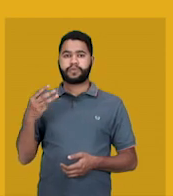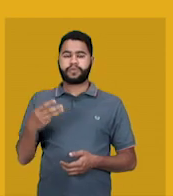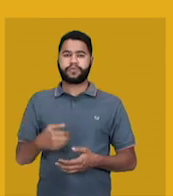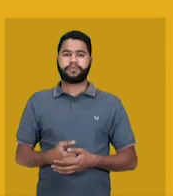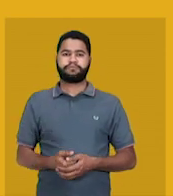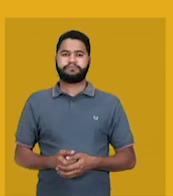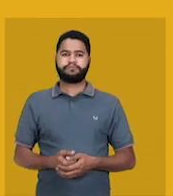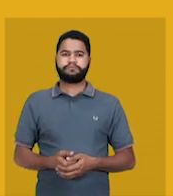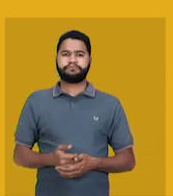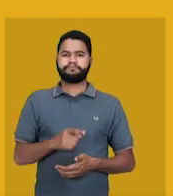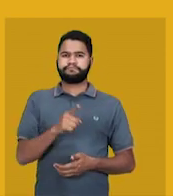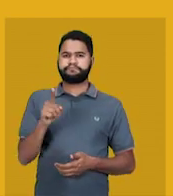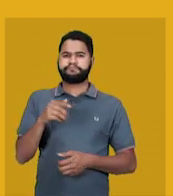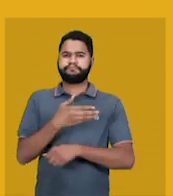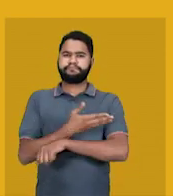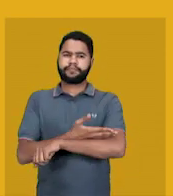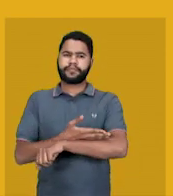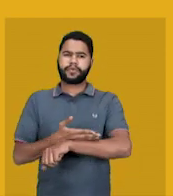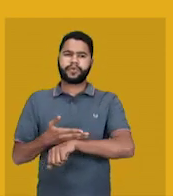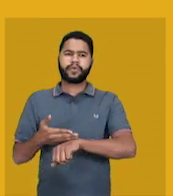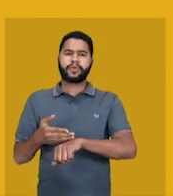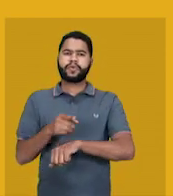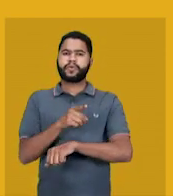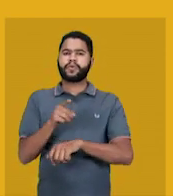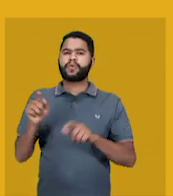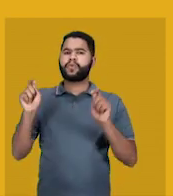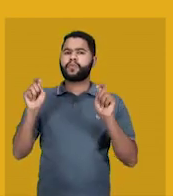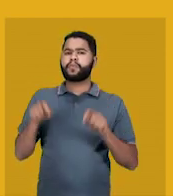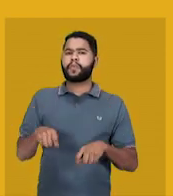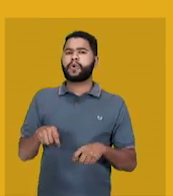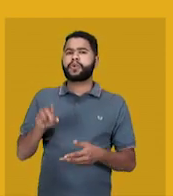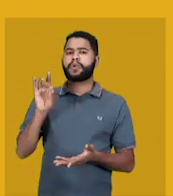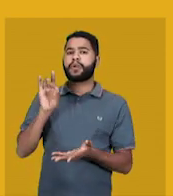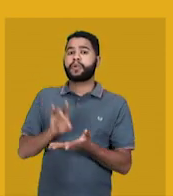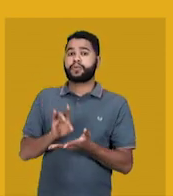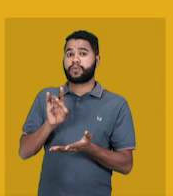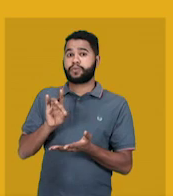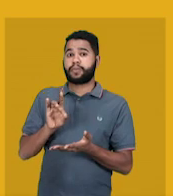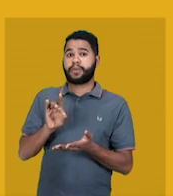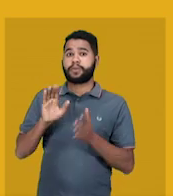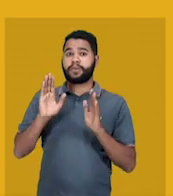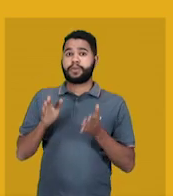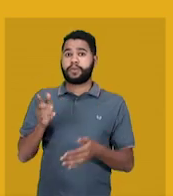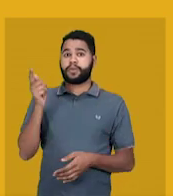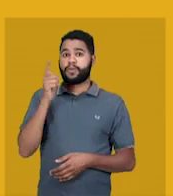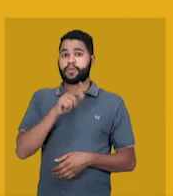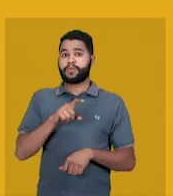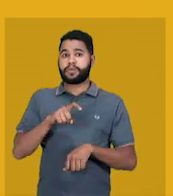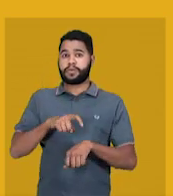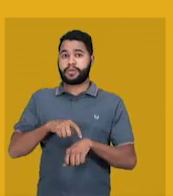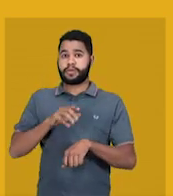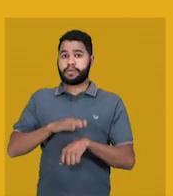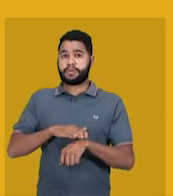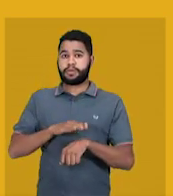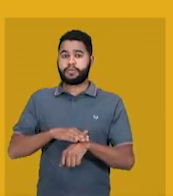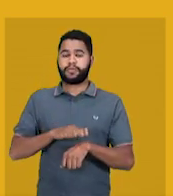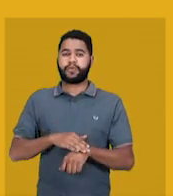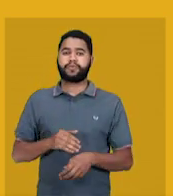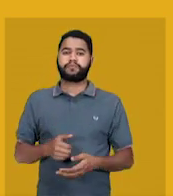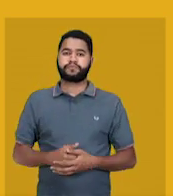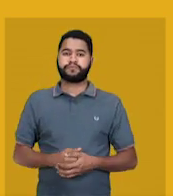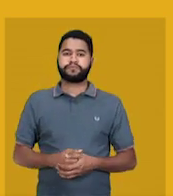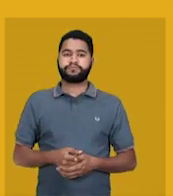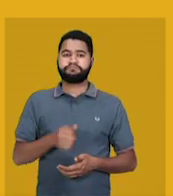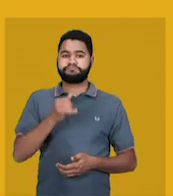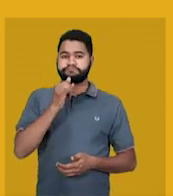é claro que você já está acostumado coisa que que você pode fazer de forma automática para você ganhar tempo você